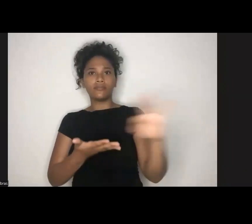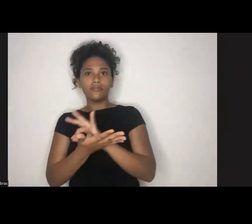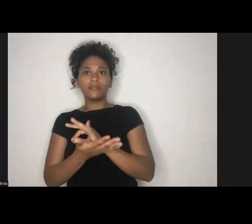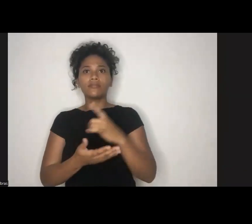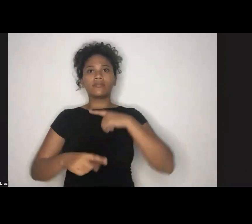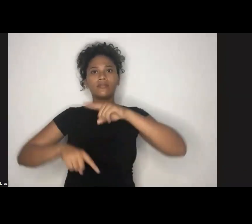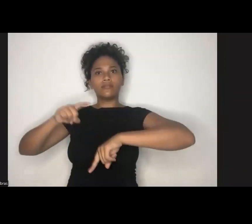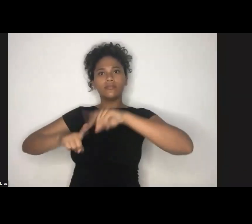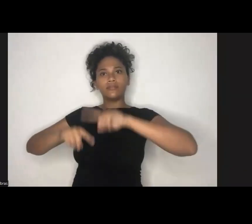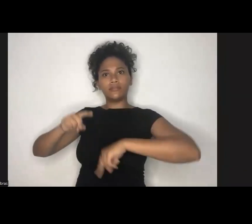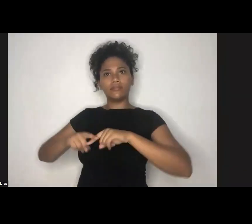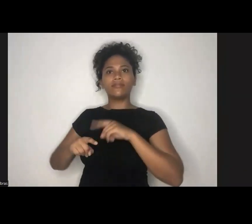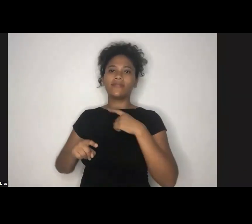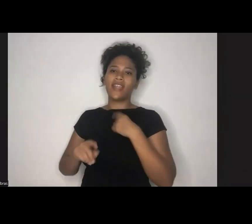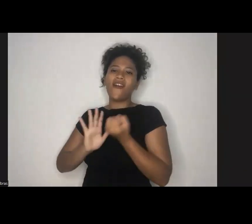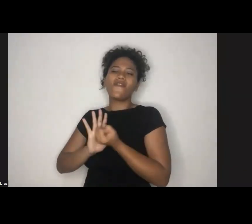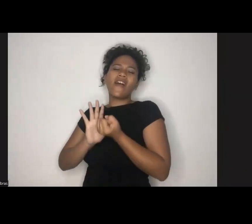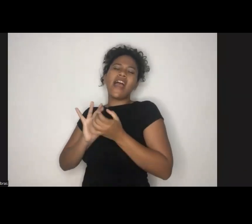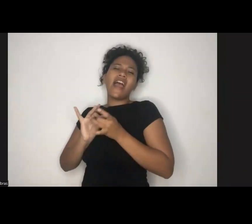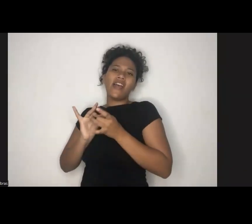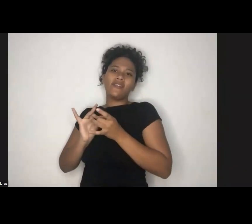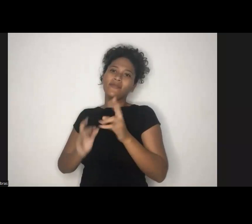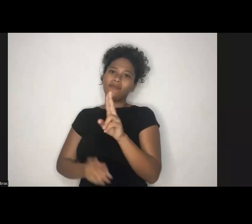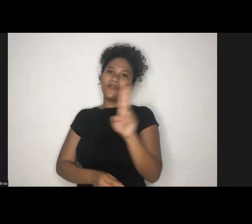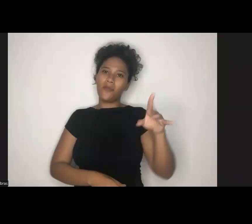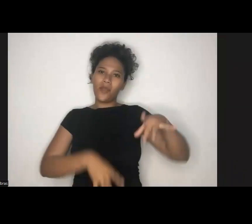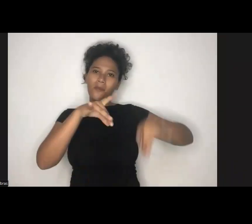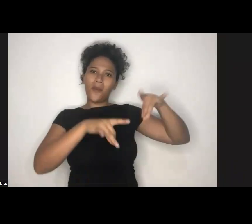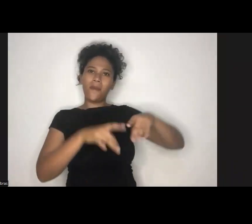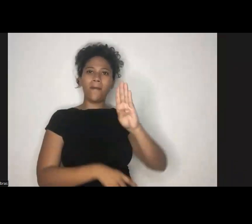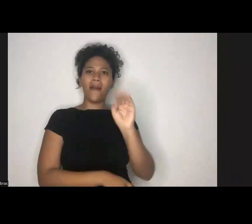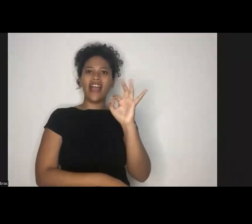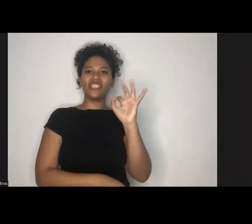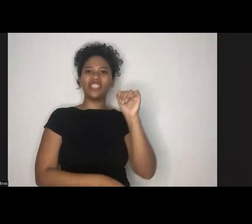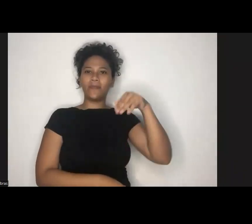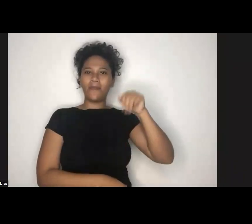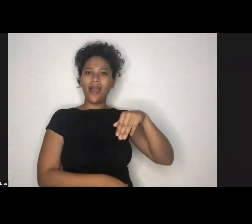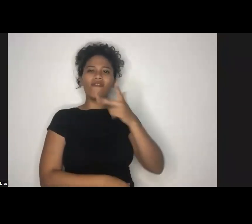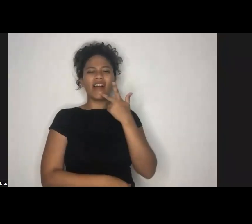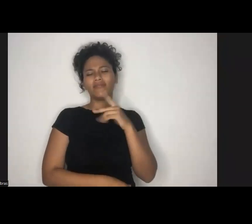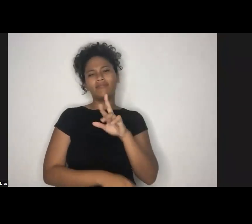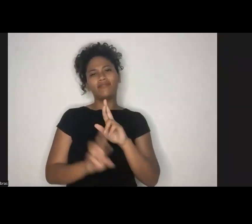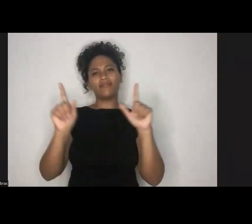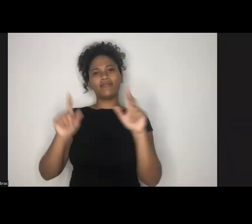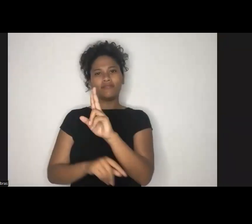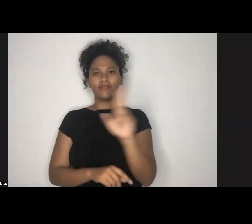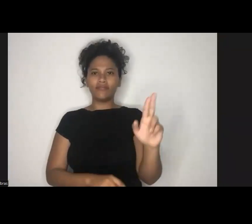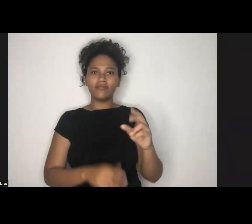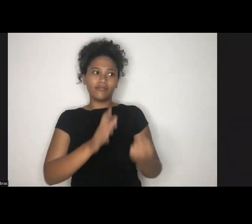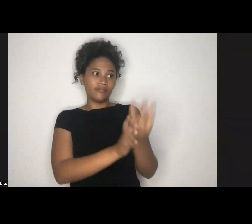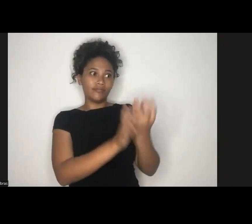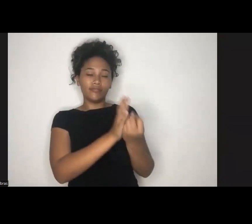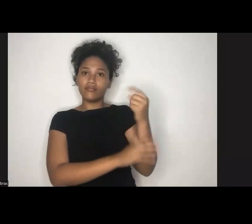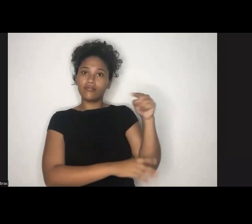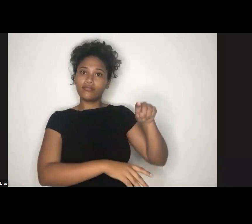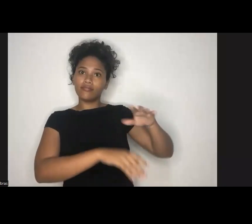o material de afeto né De acordo com o curador Batman avareze é um material prévio criado pelos provocadores de cada